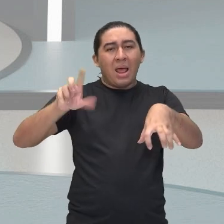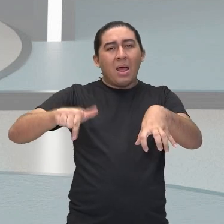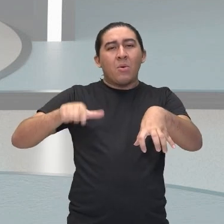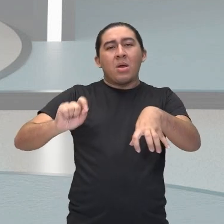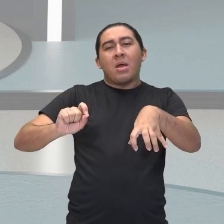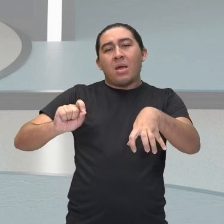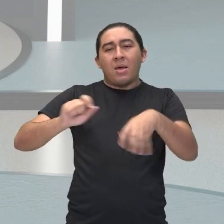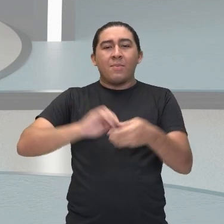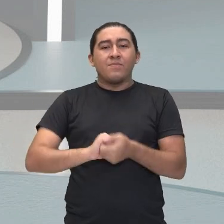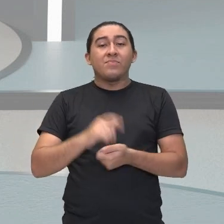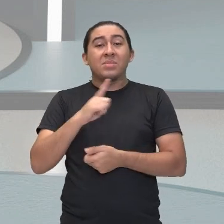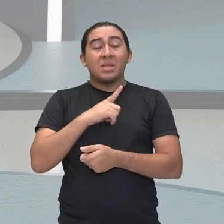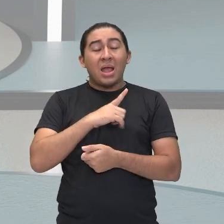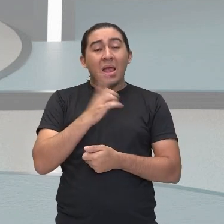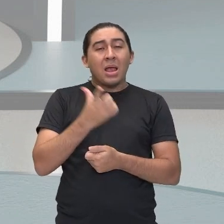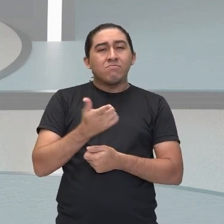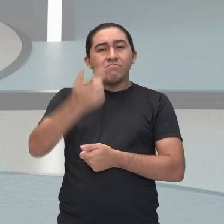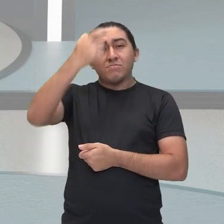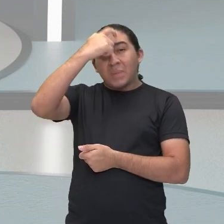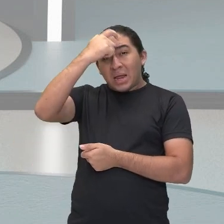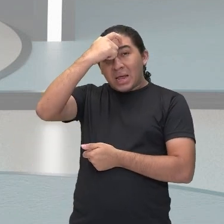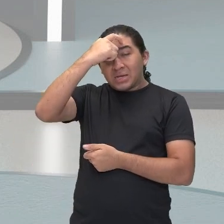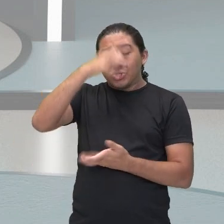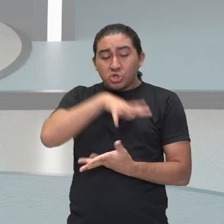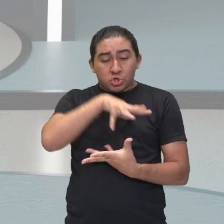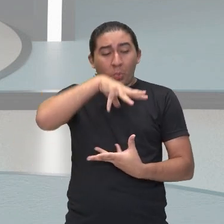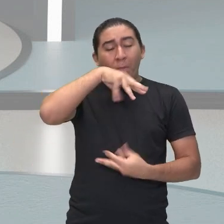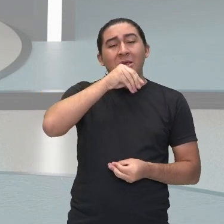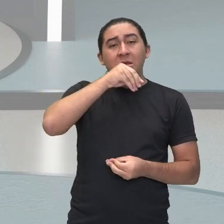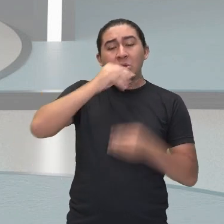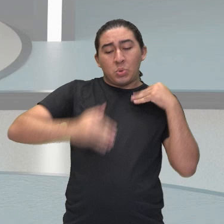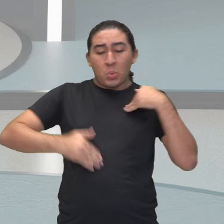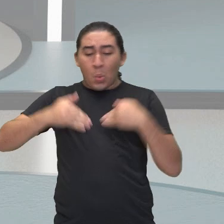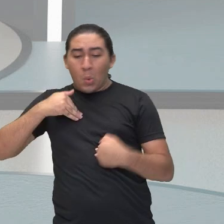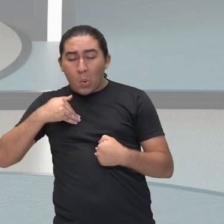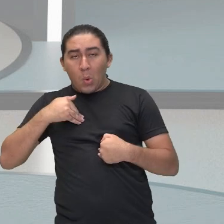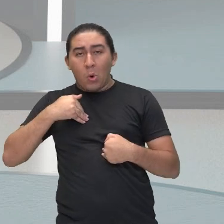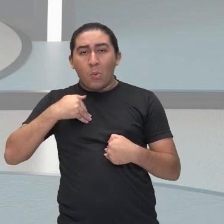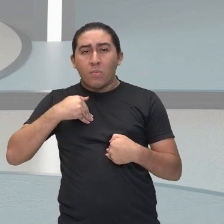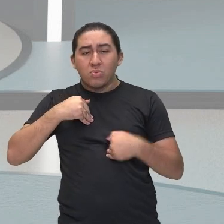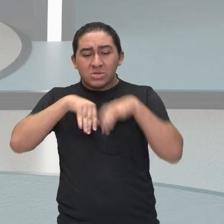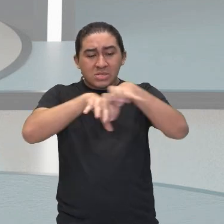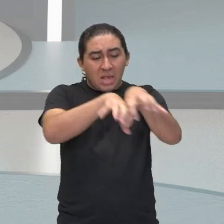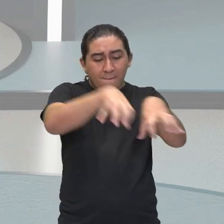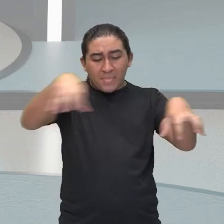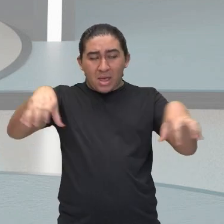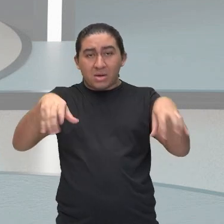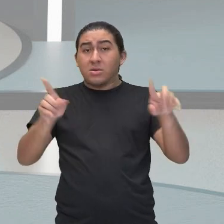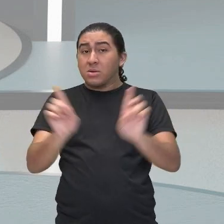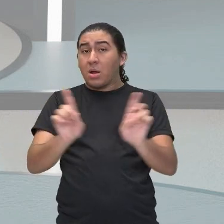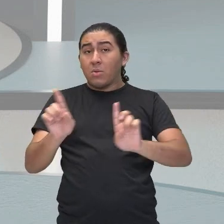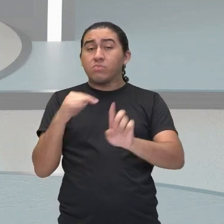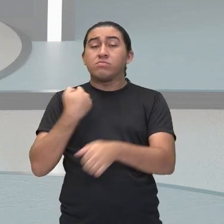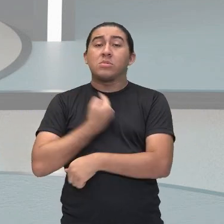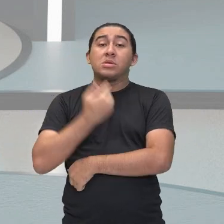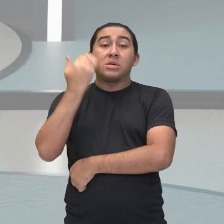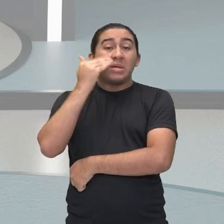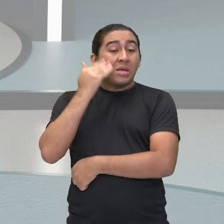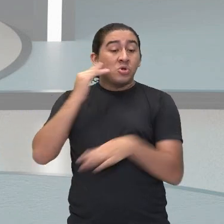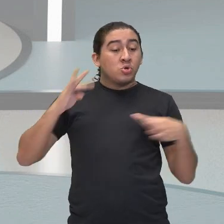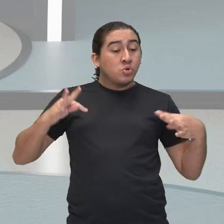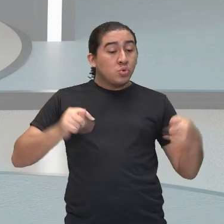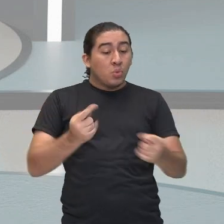mente, espírito, físico. Pelo contrário, aqui vamos compreender que tudo